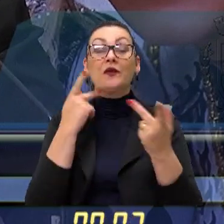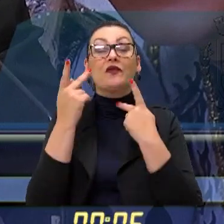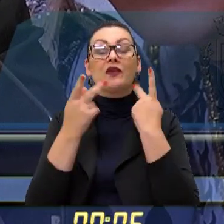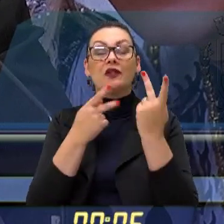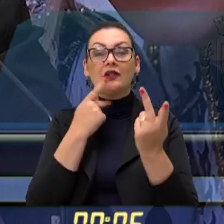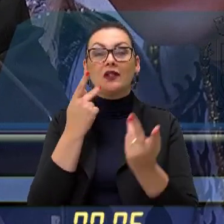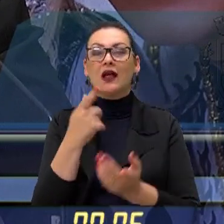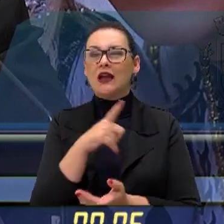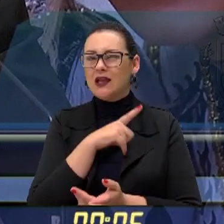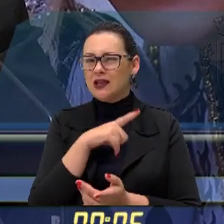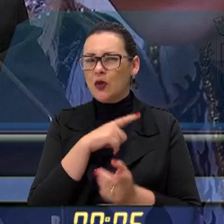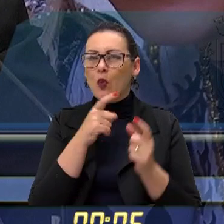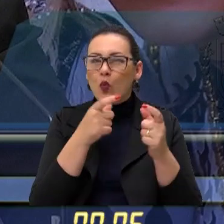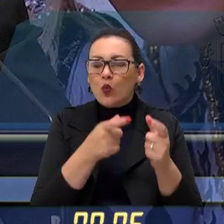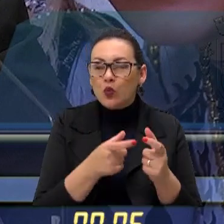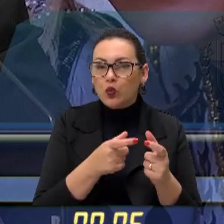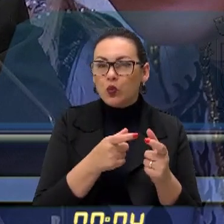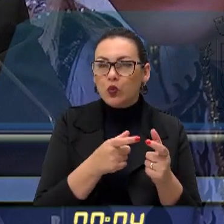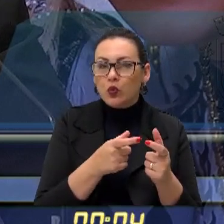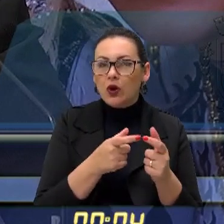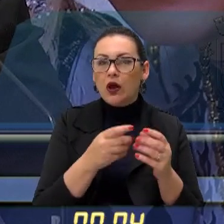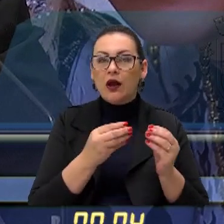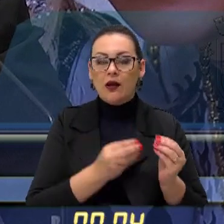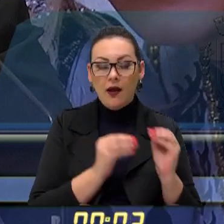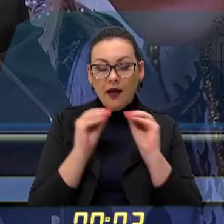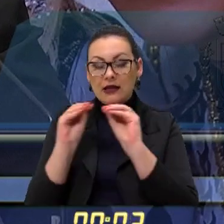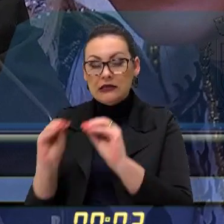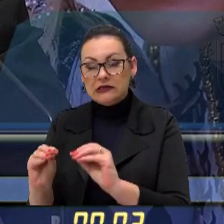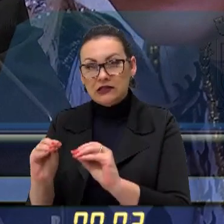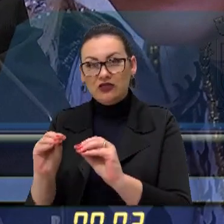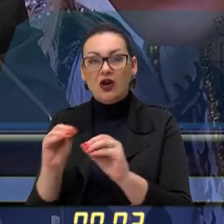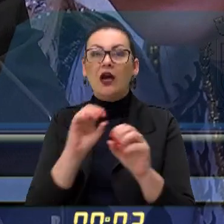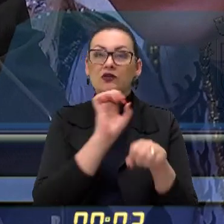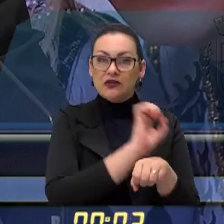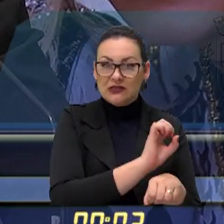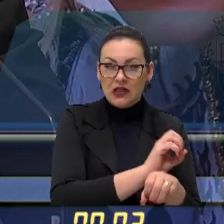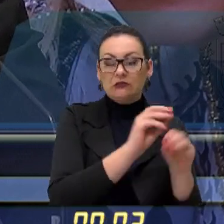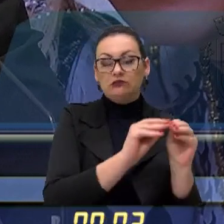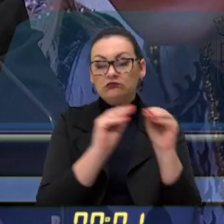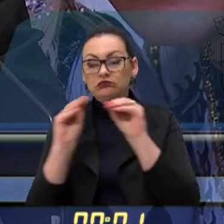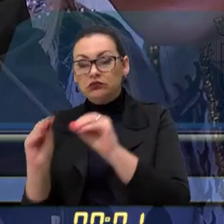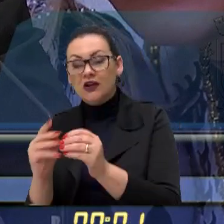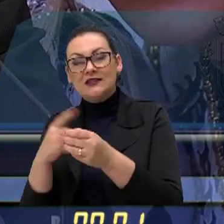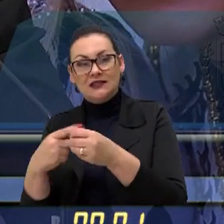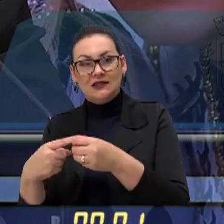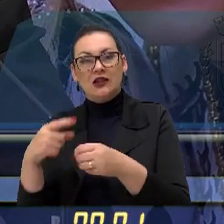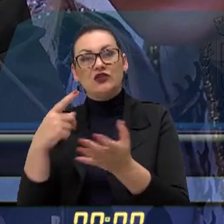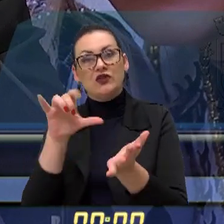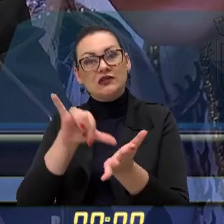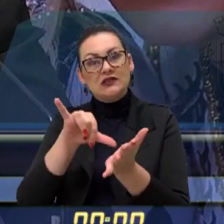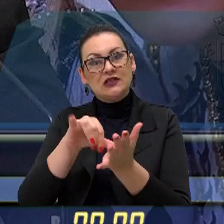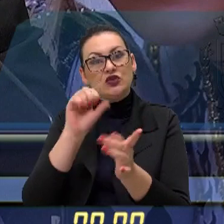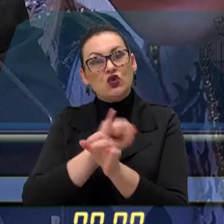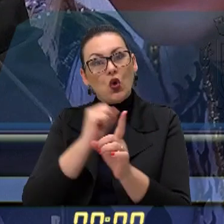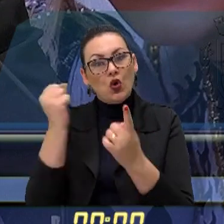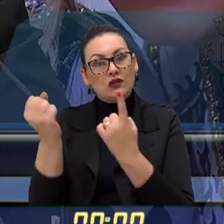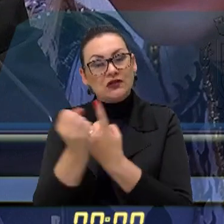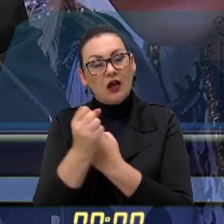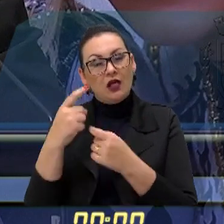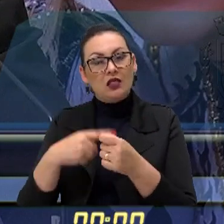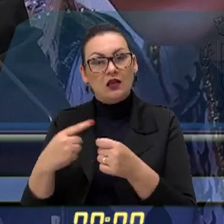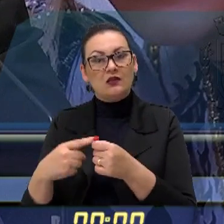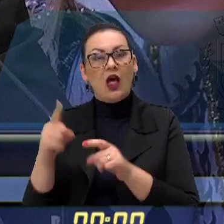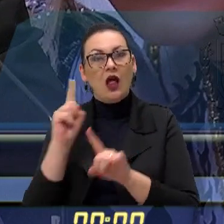dizer que nós temos uma área que é cedida para o município, que é do Estado, no Centro Social Urbano, que ali, daqui a uns meses,